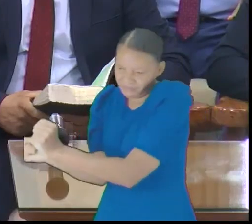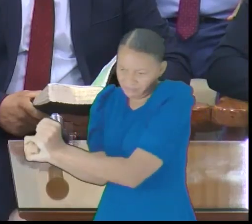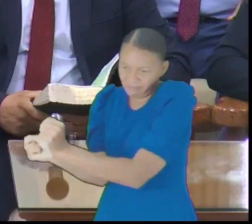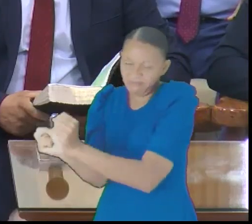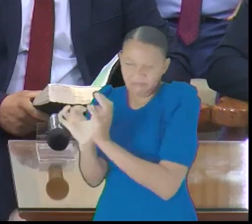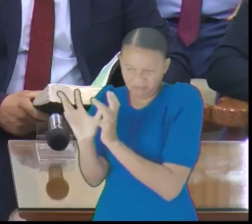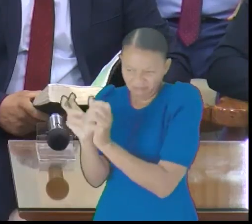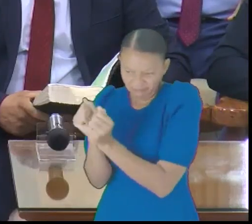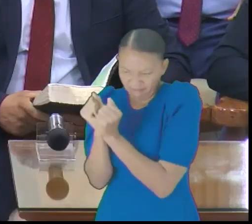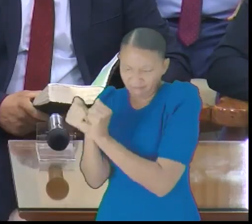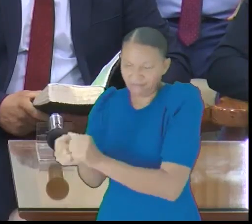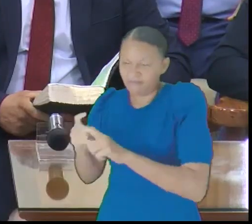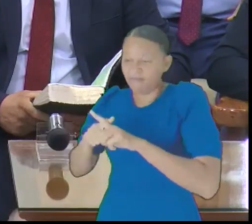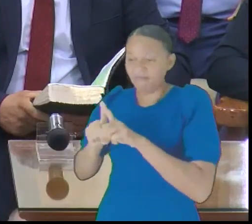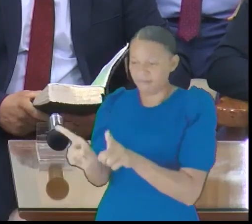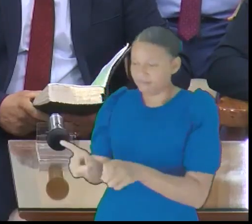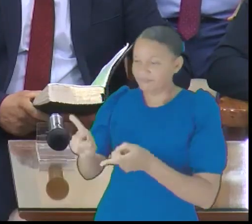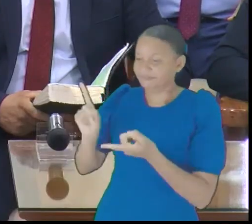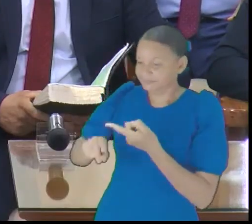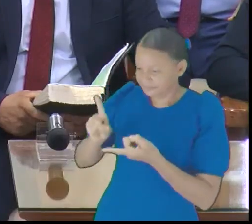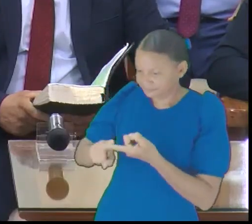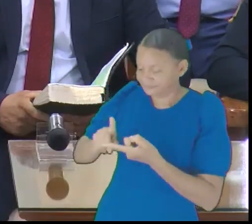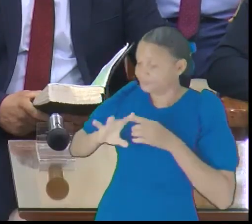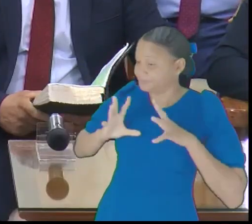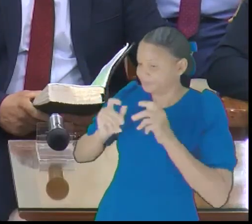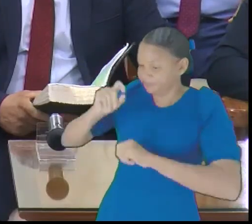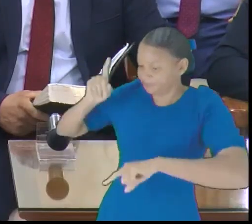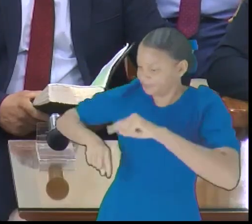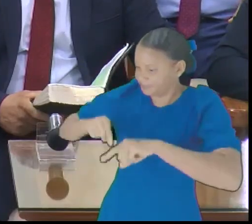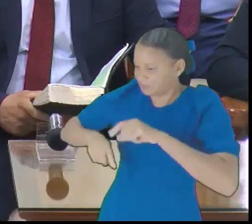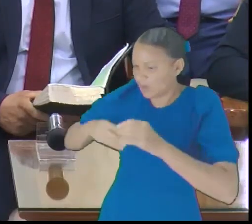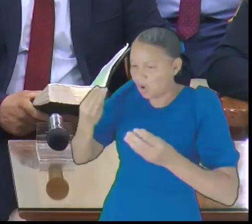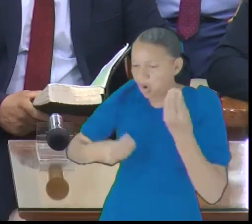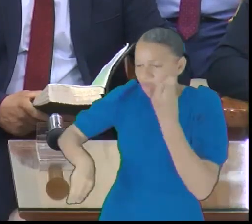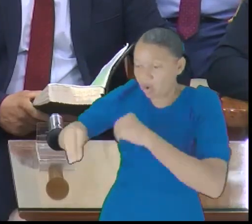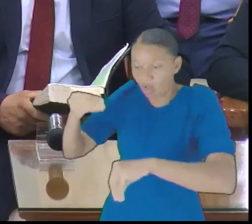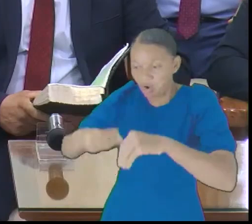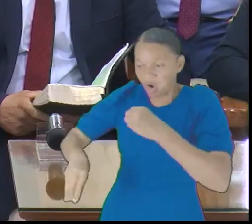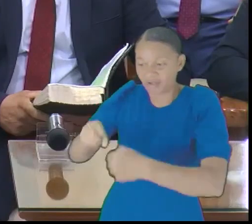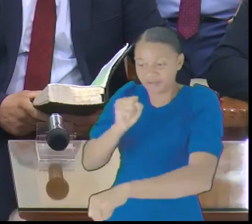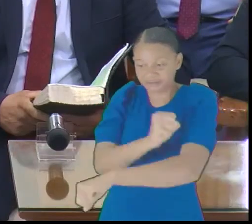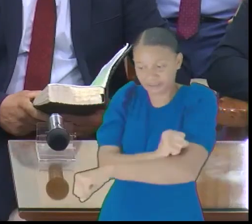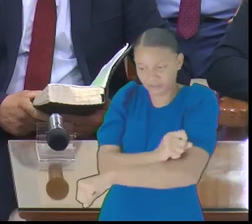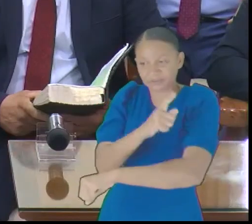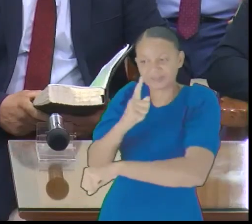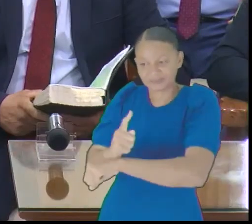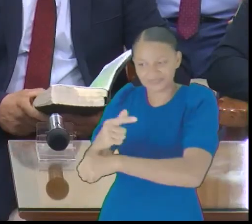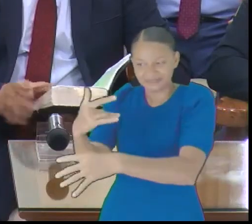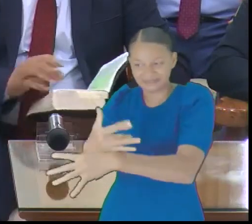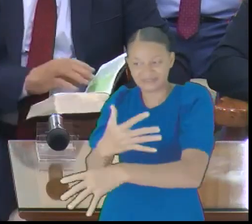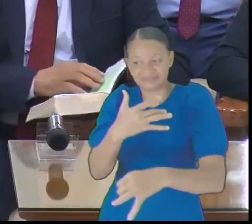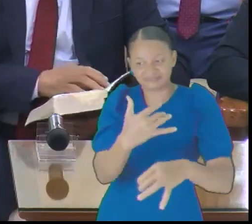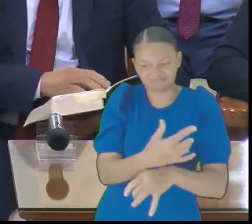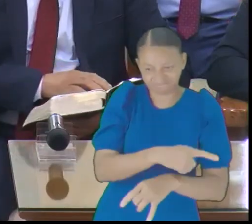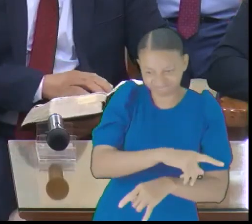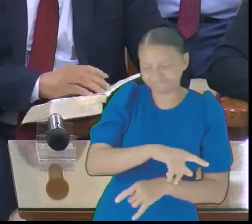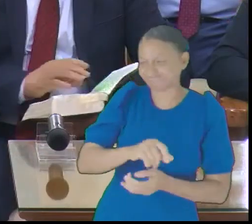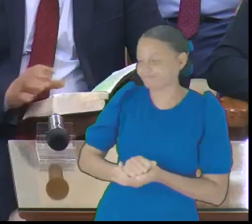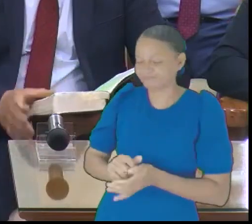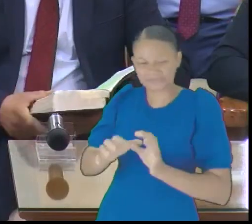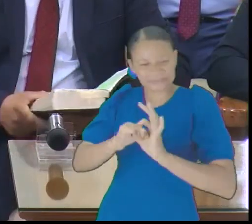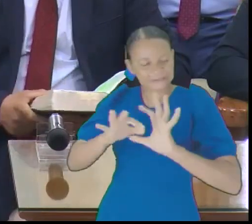cativos, mas todos os bens que foram roubados de Sodoma e de Gomorra está à